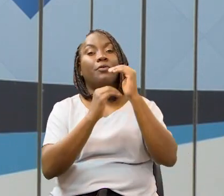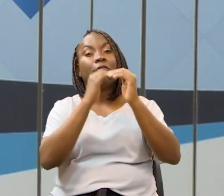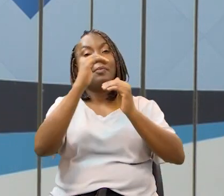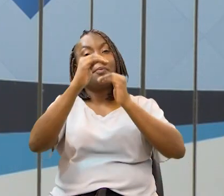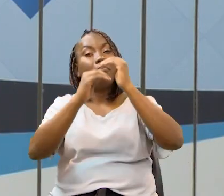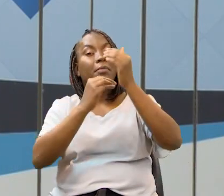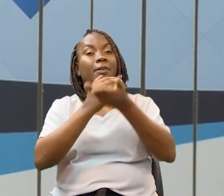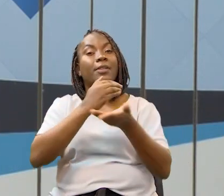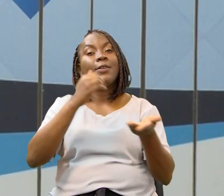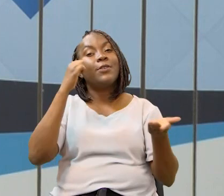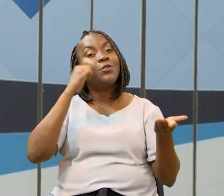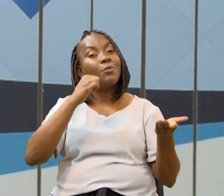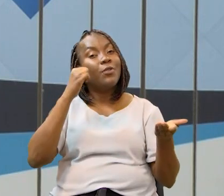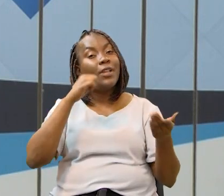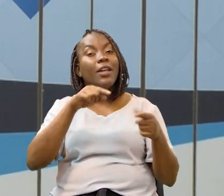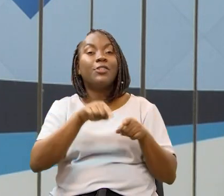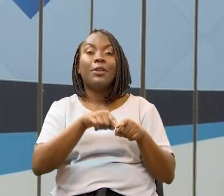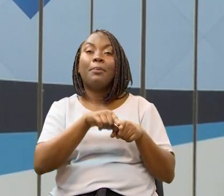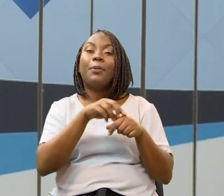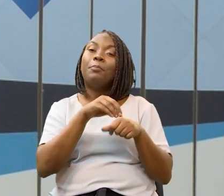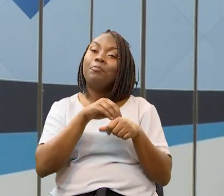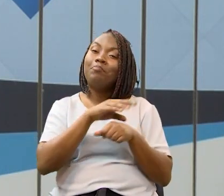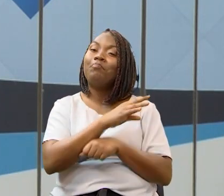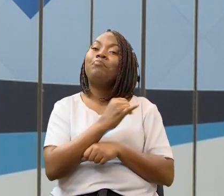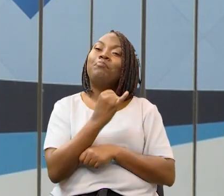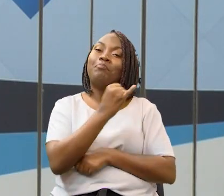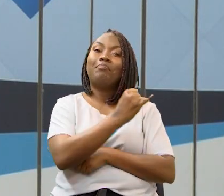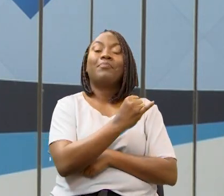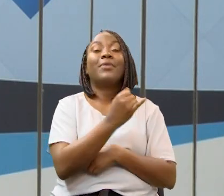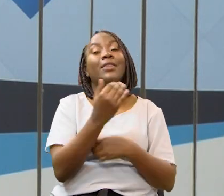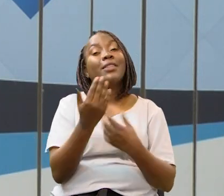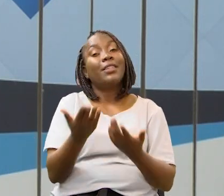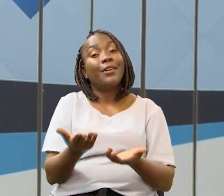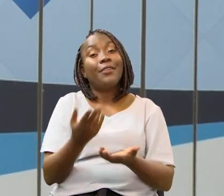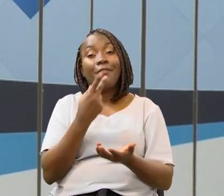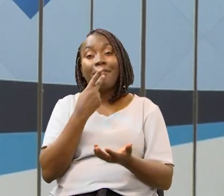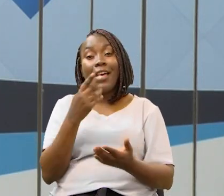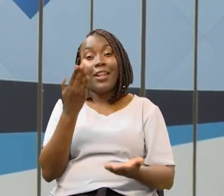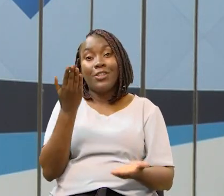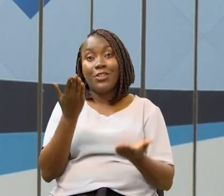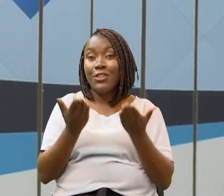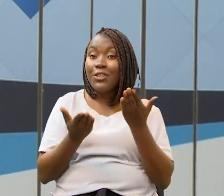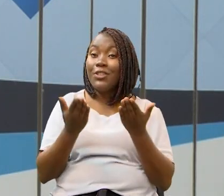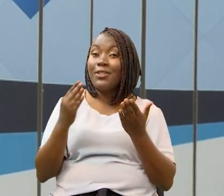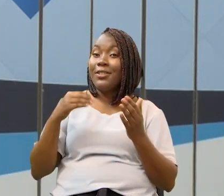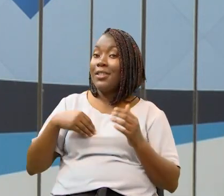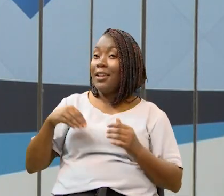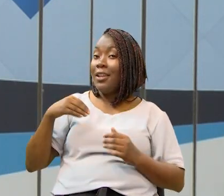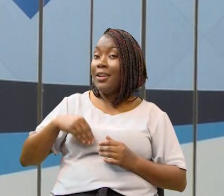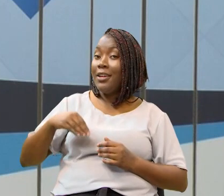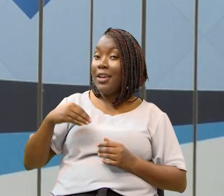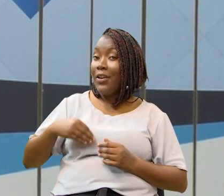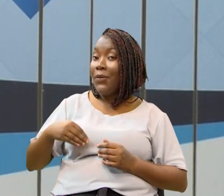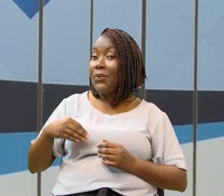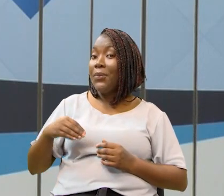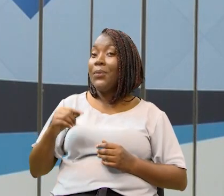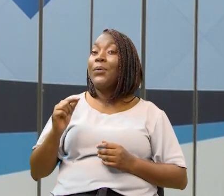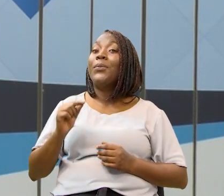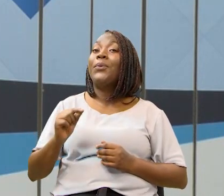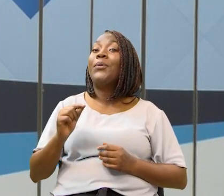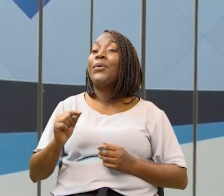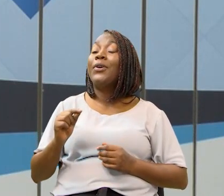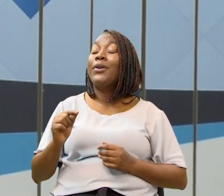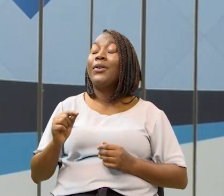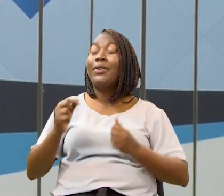pelo desenvolvimento dessas mulheres e informações, né? Então, quando a gente fala nessa igualdade salarial, a